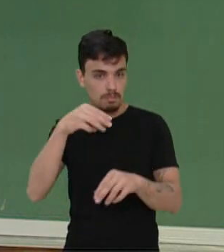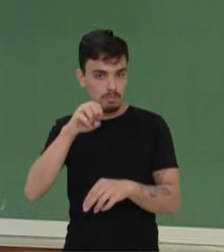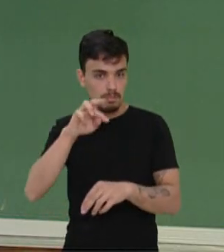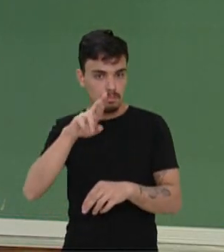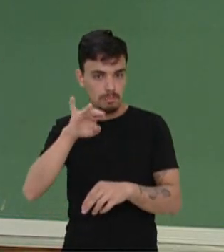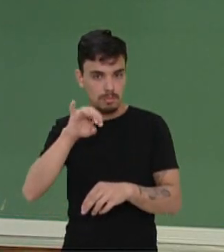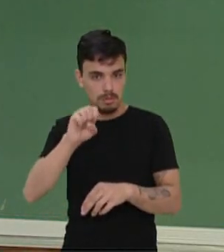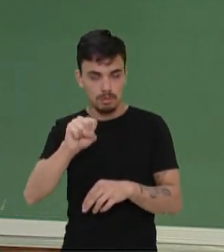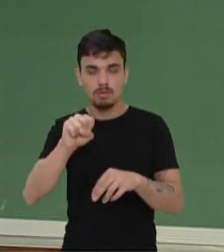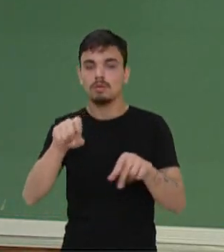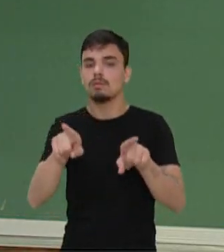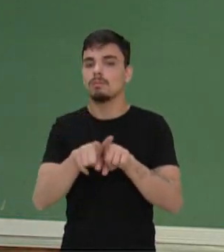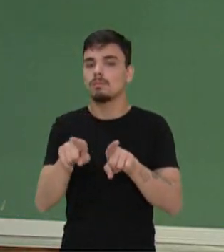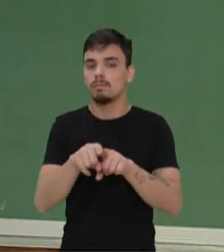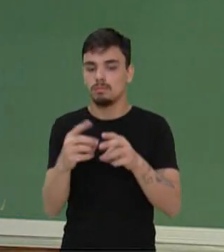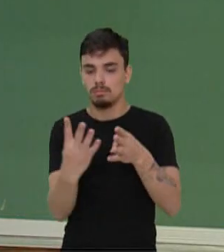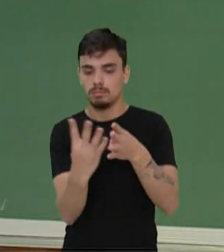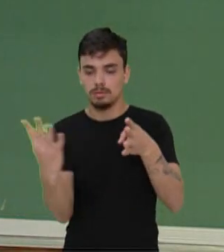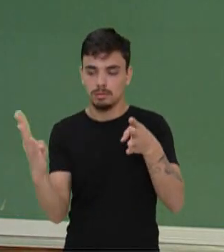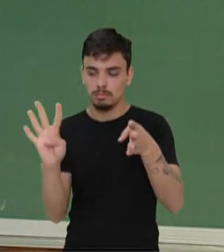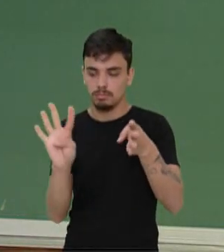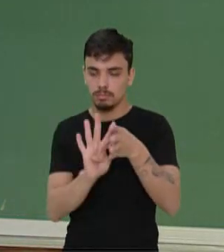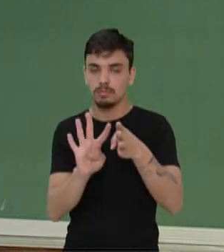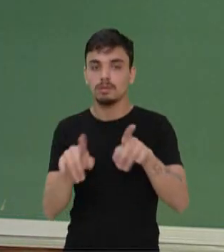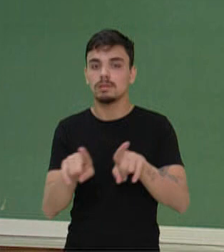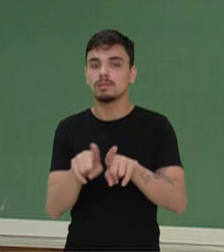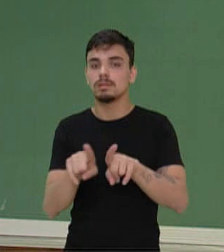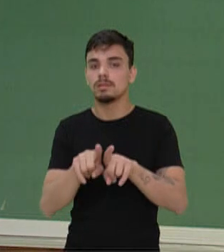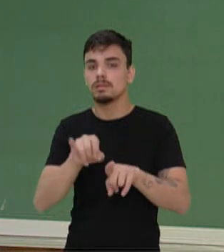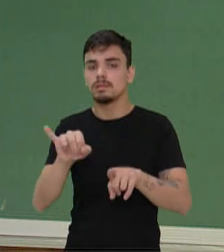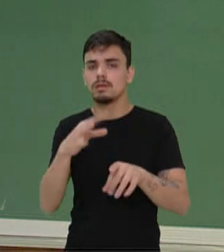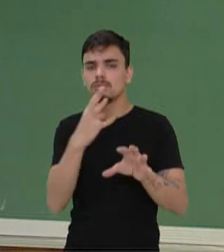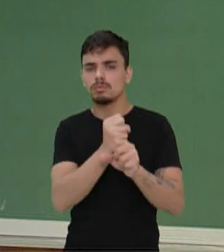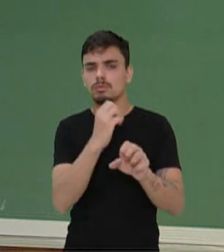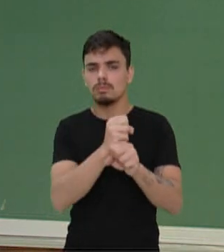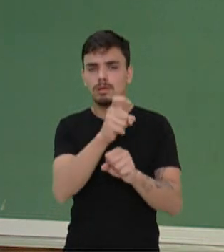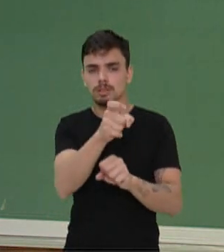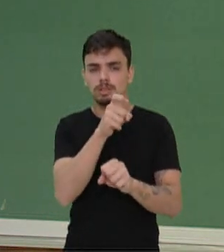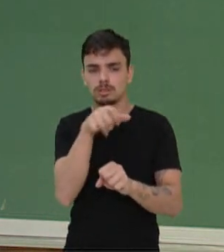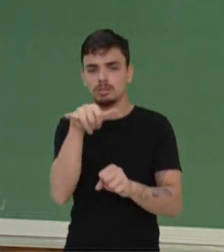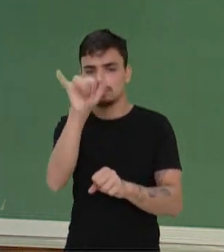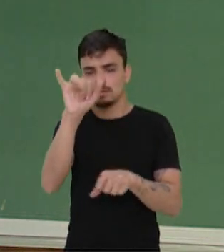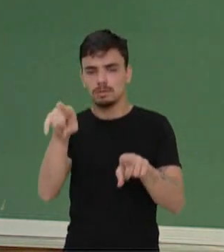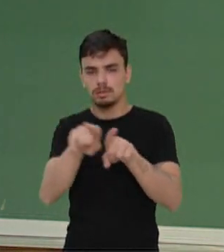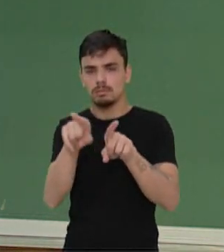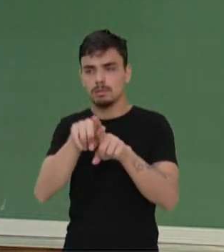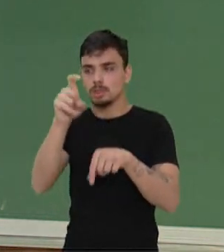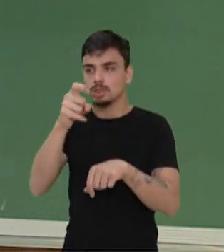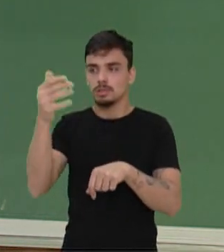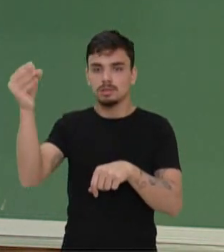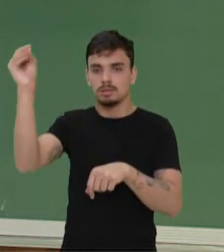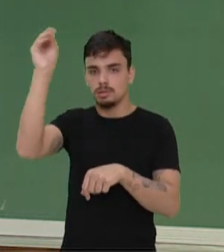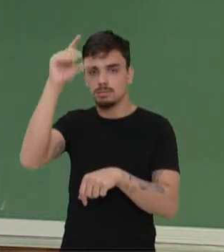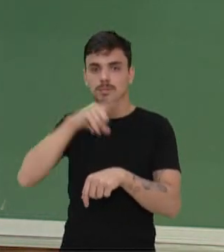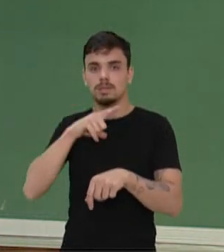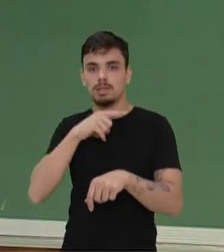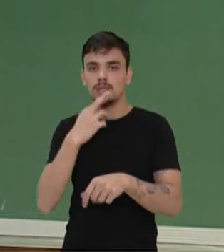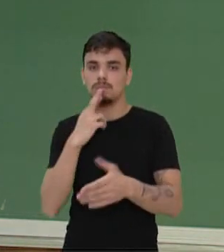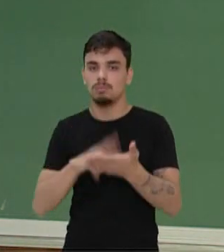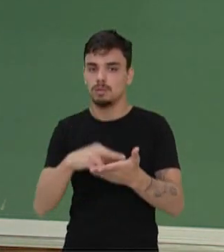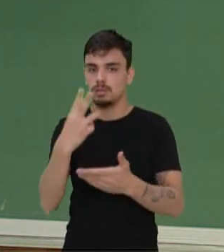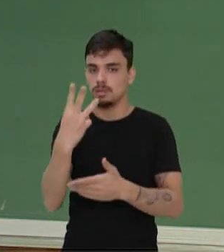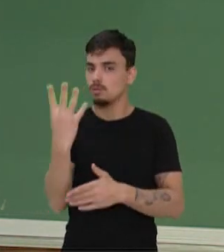de cerca. O que significa isso? Que se eu somar aqui o x com o y e com o x lá de cima, tem que dar